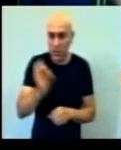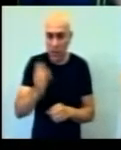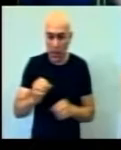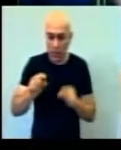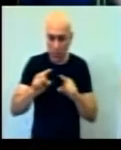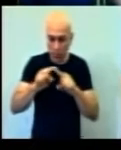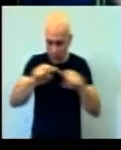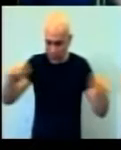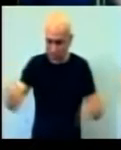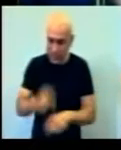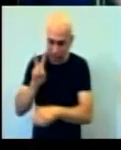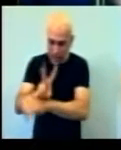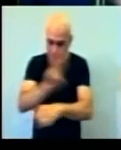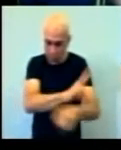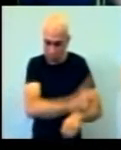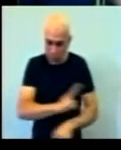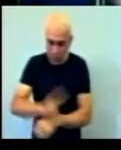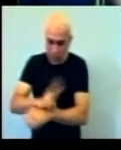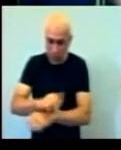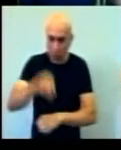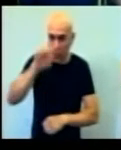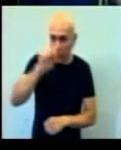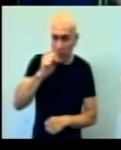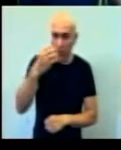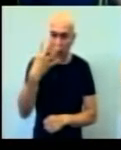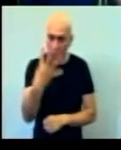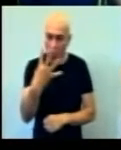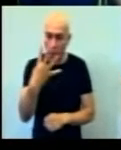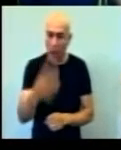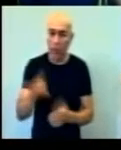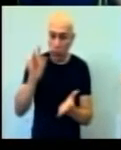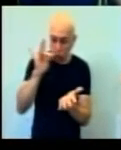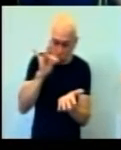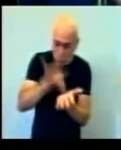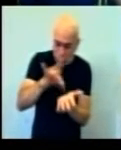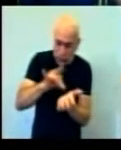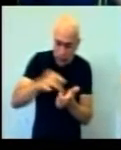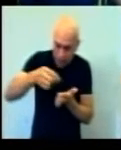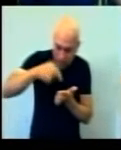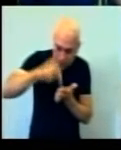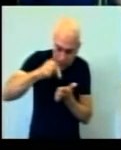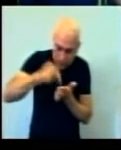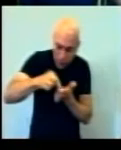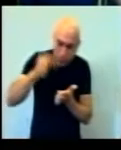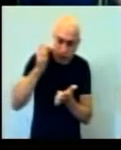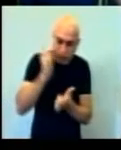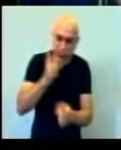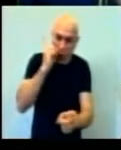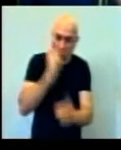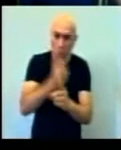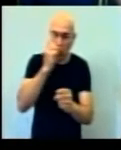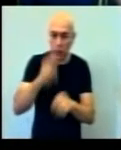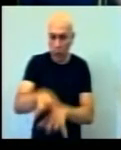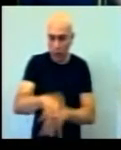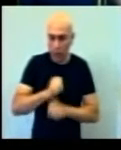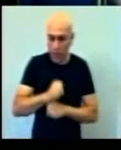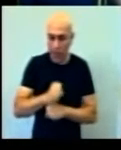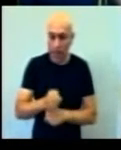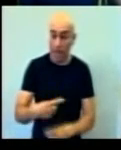temos 84 pacientes positivos para COVID, né, desses 163 que estão internados. Então vocês podem